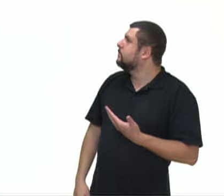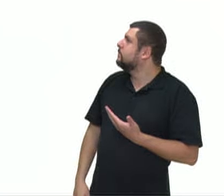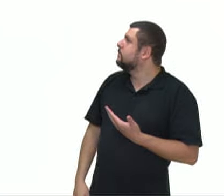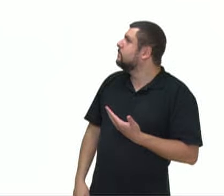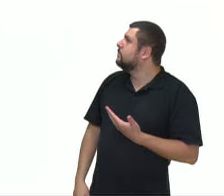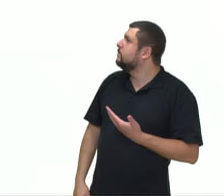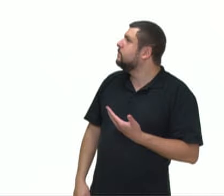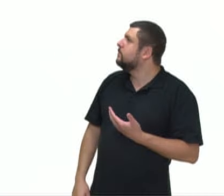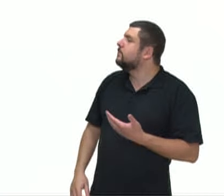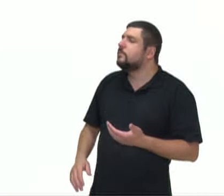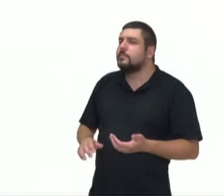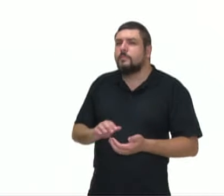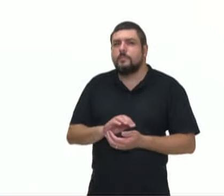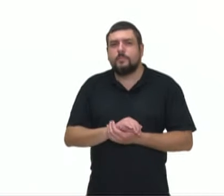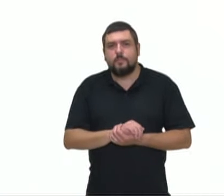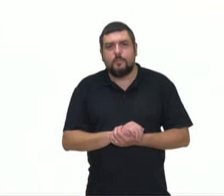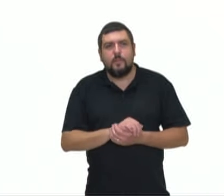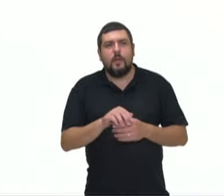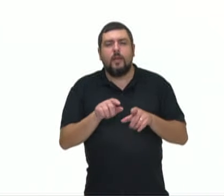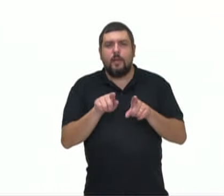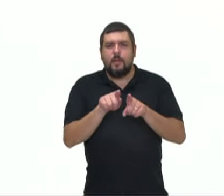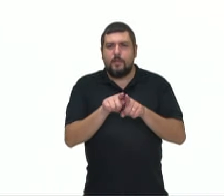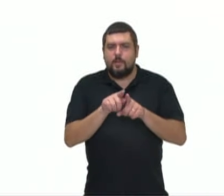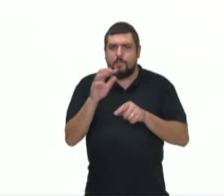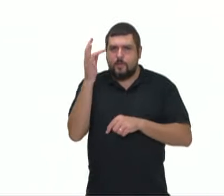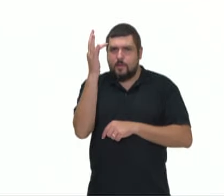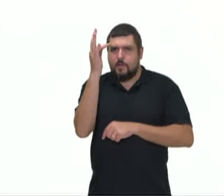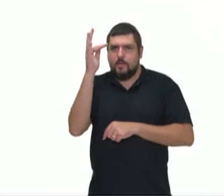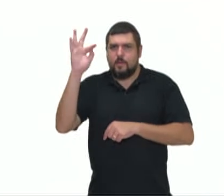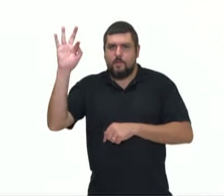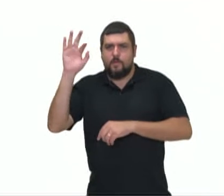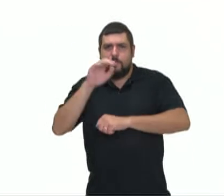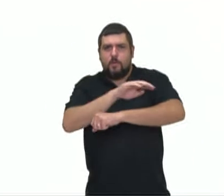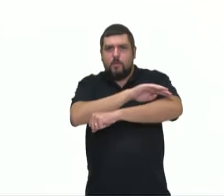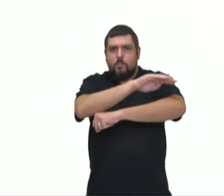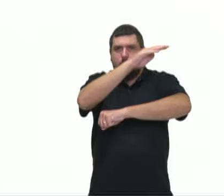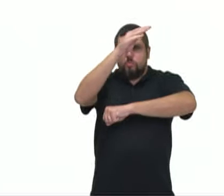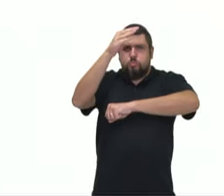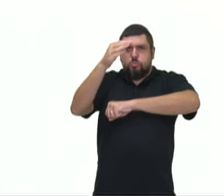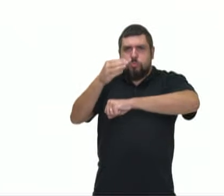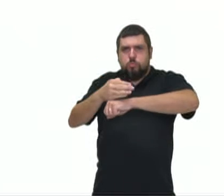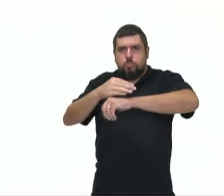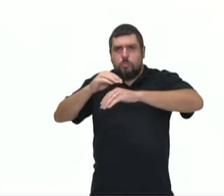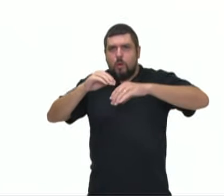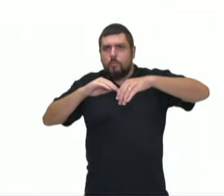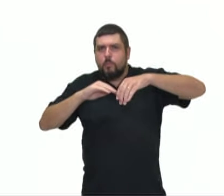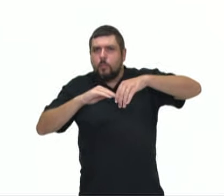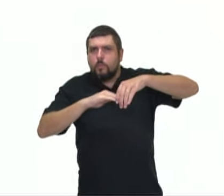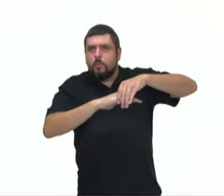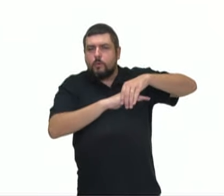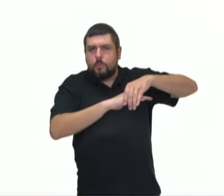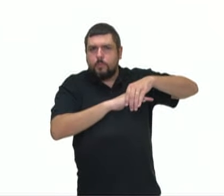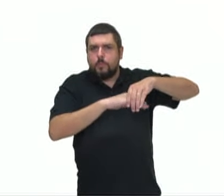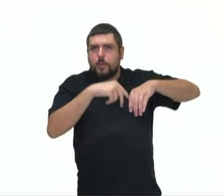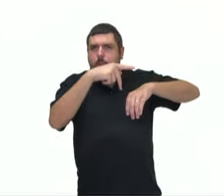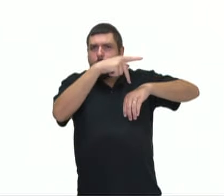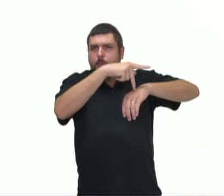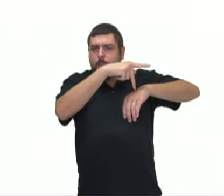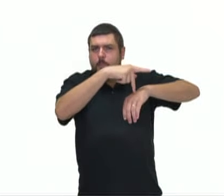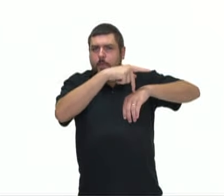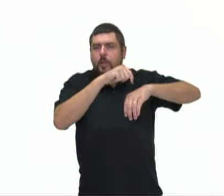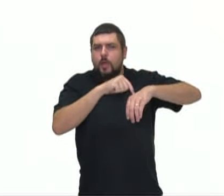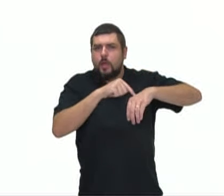também, veja aí, né? A gente viu anteriormente uma caverna na França, agora outra, né? Os homens rupestres, né? Essa arte